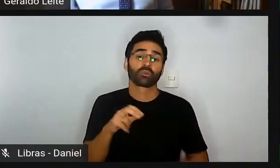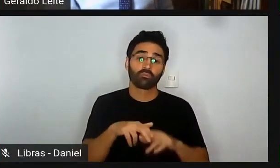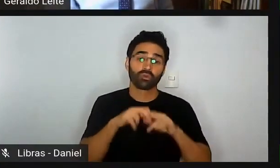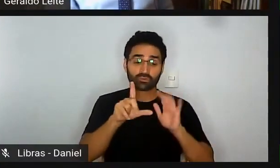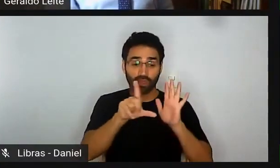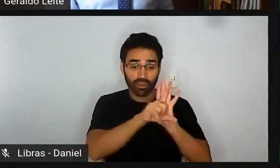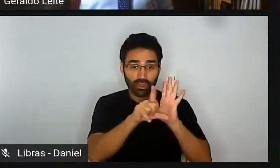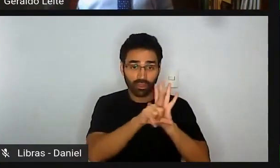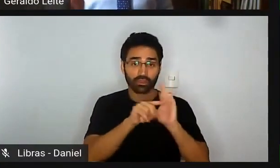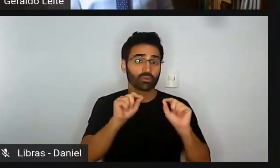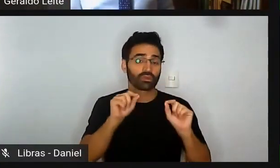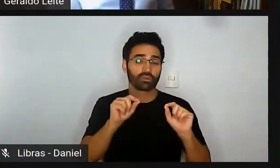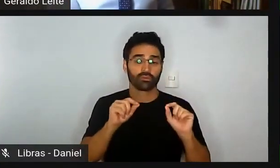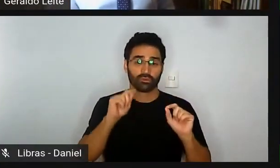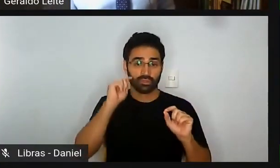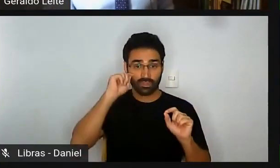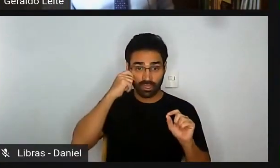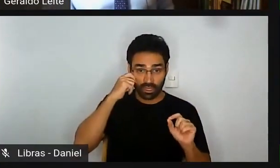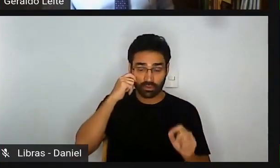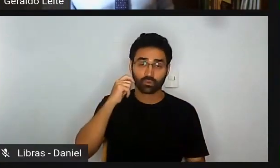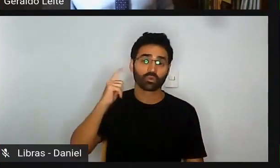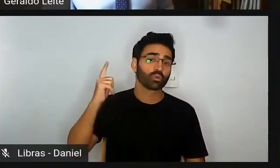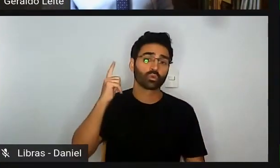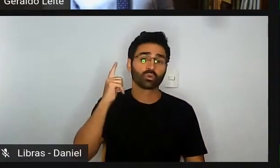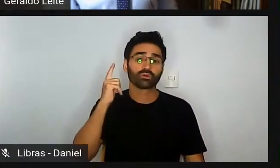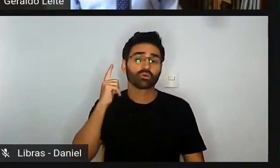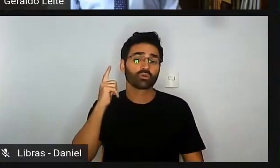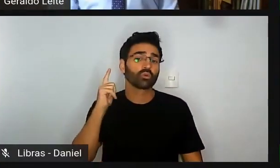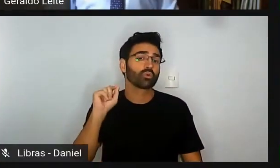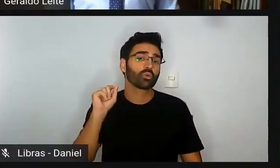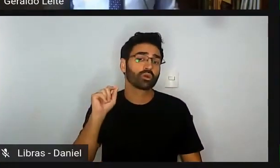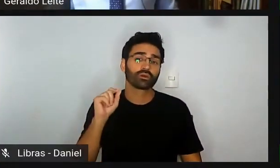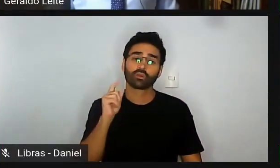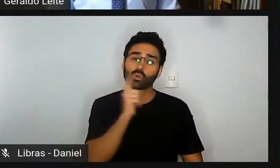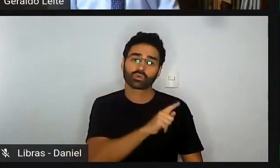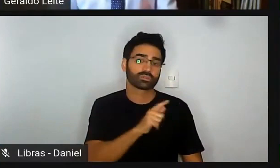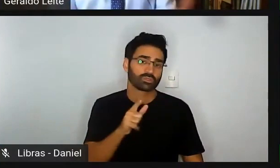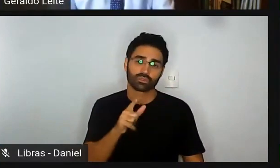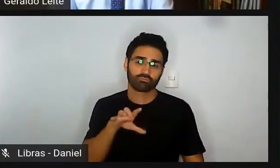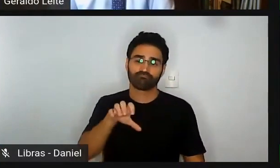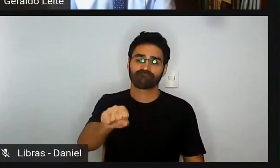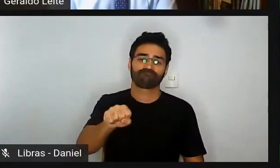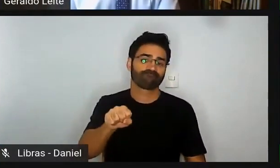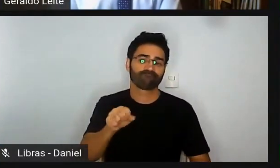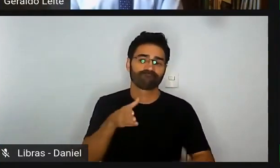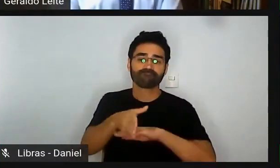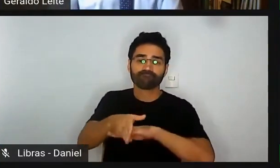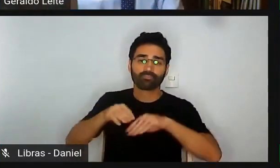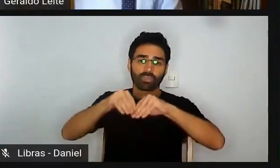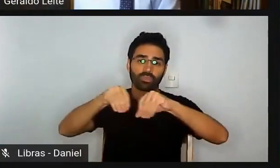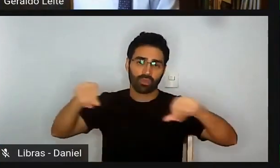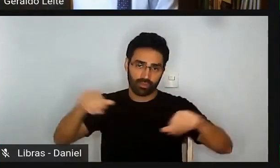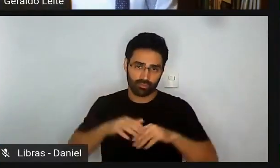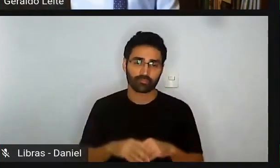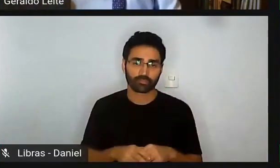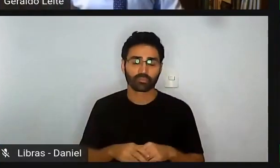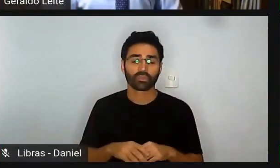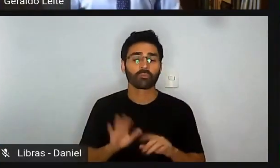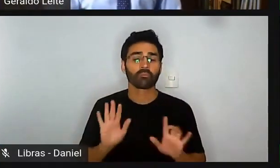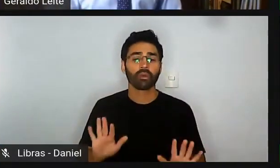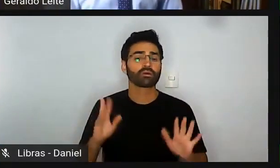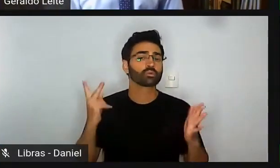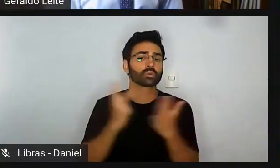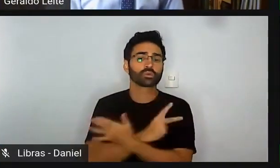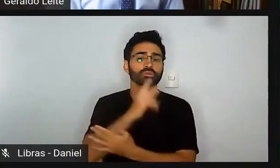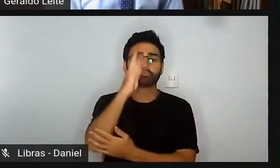negros tiveram praticamente negado o acesso à terra. O que acontecia com o território brasileiro? Primeiro, ele era